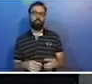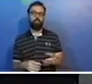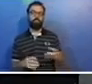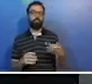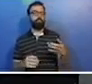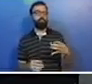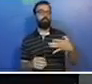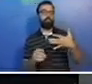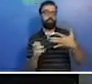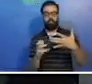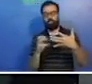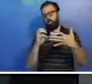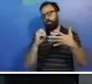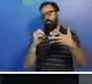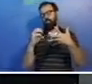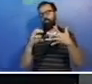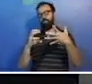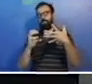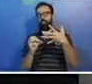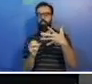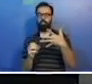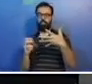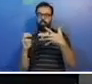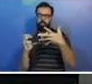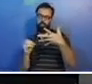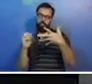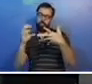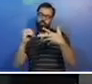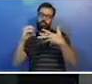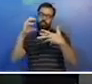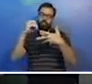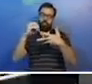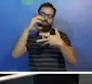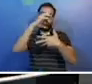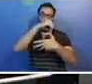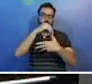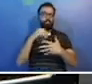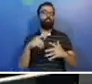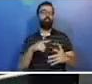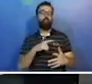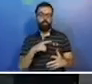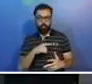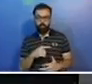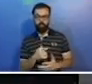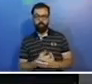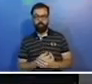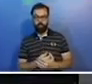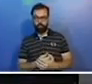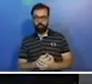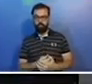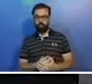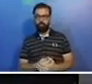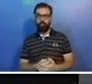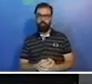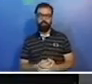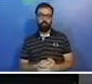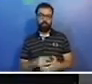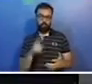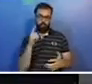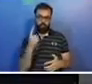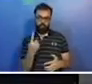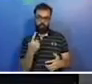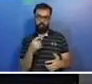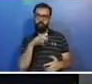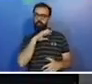ser vivo depende do outro, tem que se alimentar de outro para poder sobreviver. O único ser